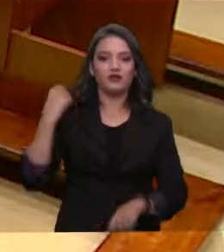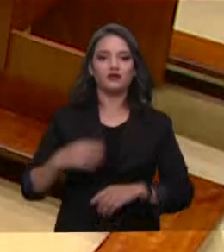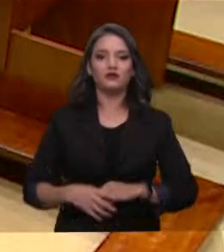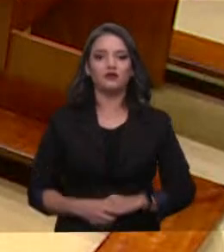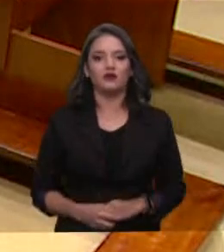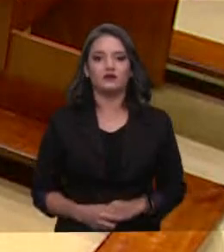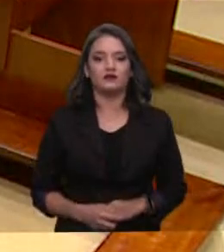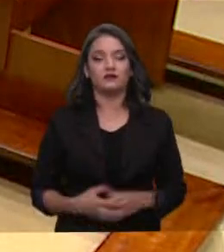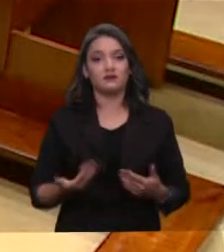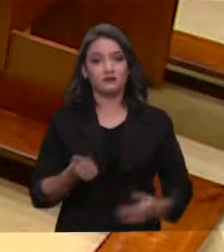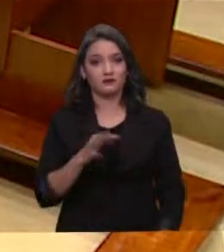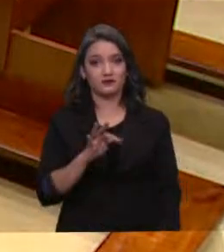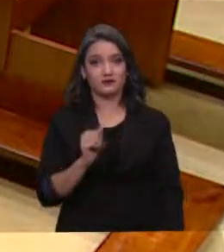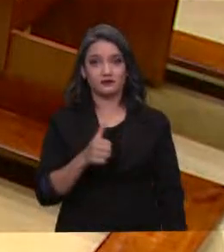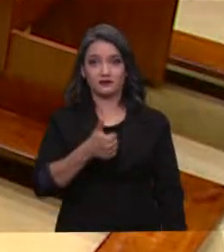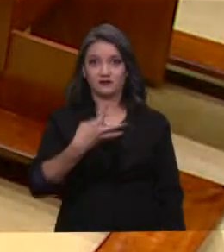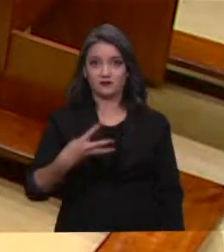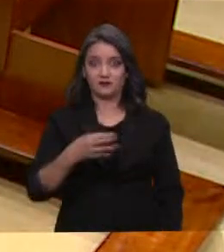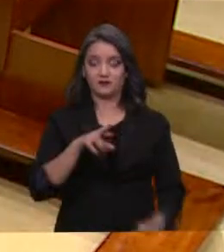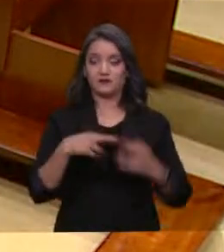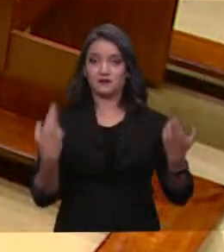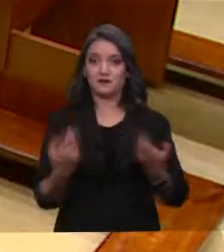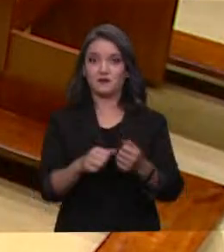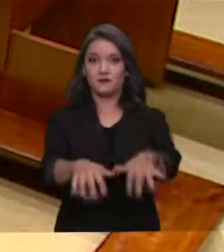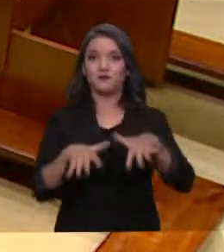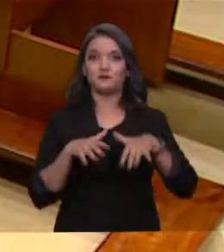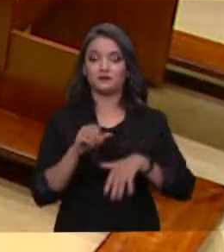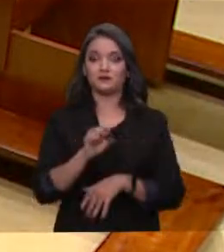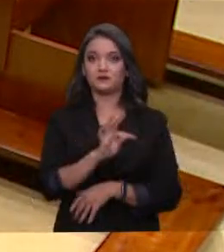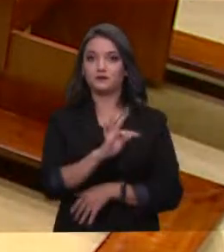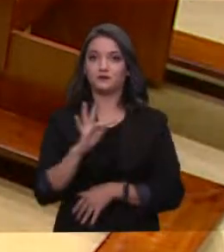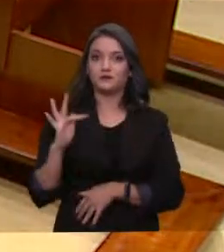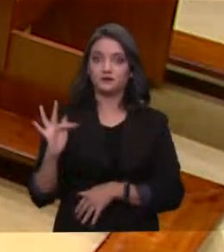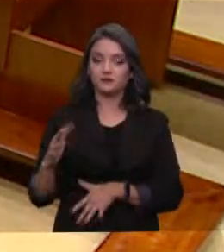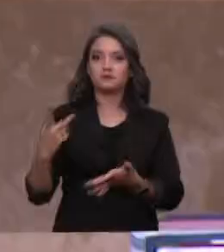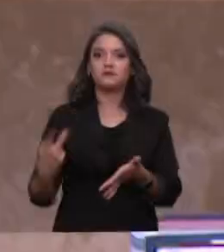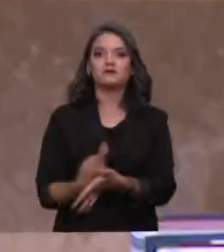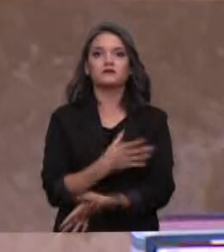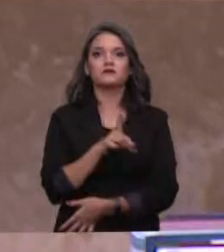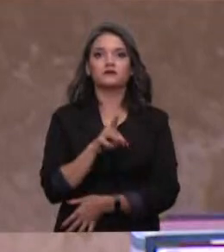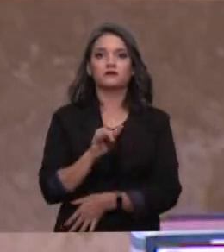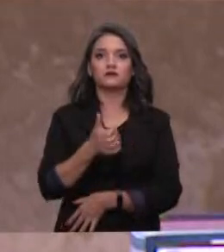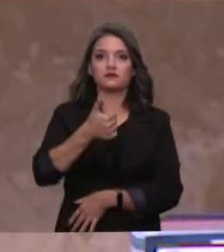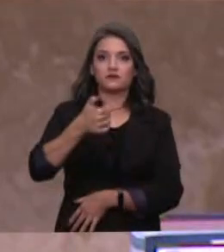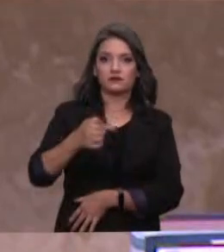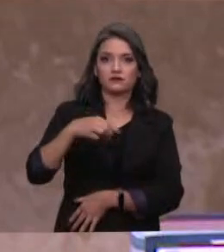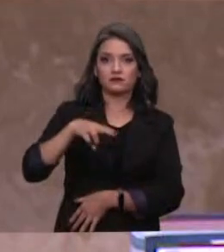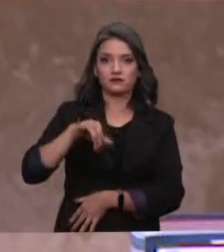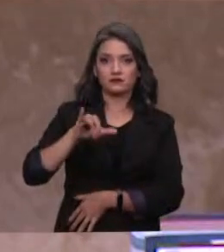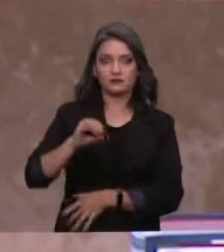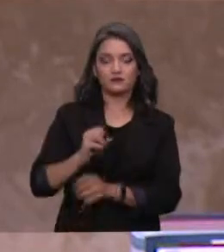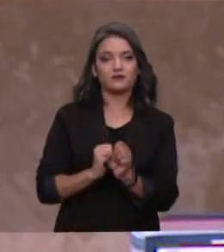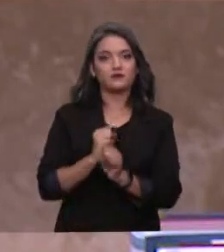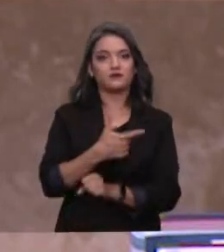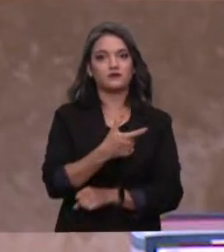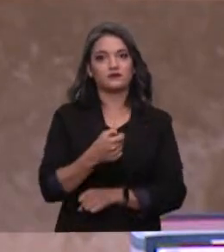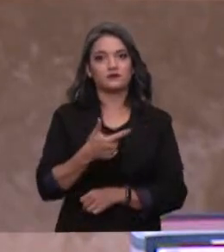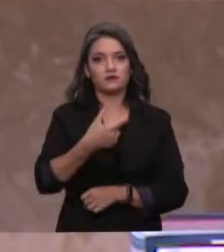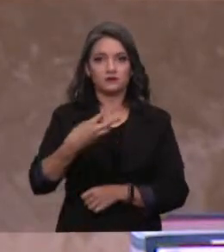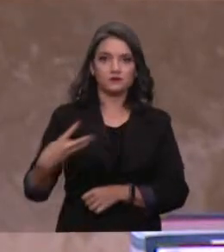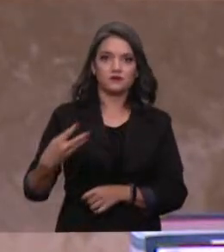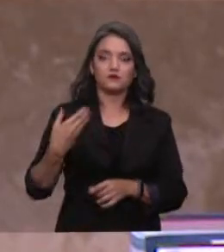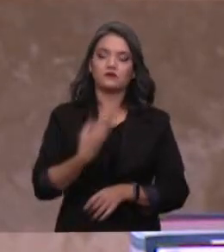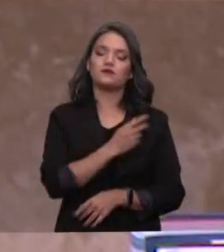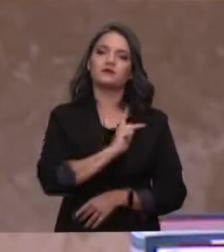da 14ª sessão ordinária do plenário do Supremo Tribunal Federal, à direita da mesa, realizada em 17 de maio de 2023. De